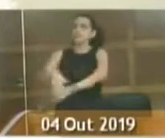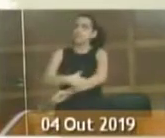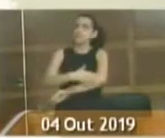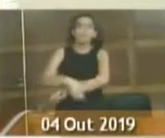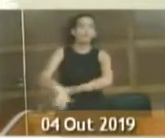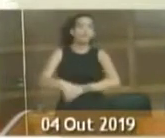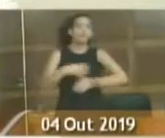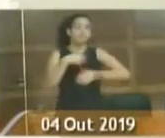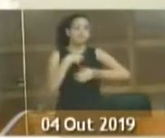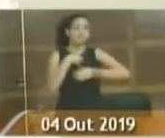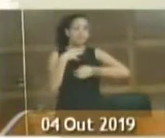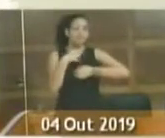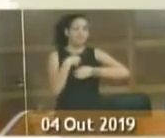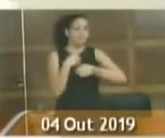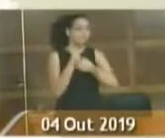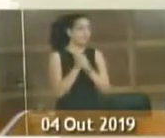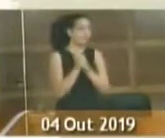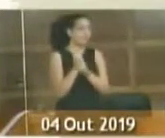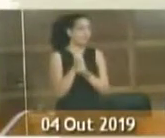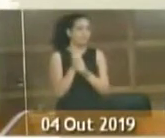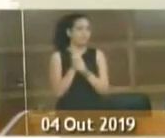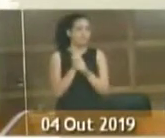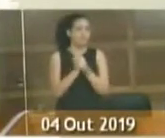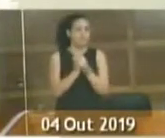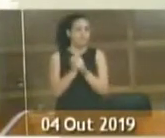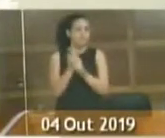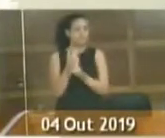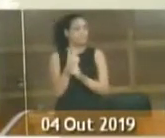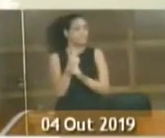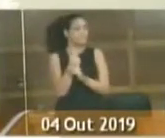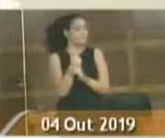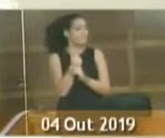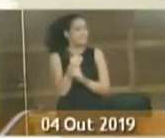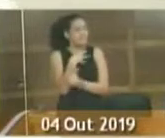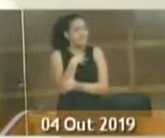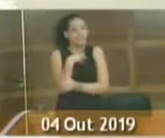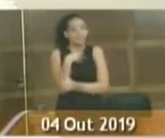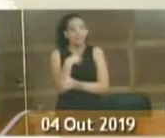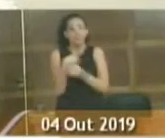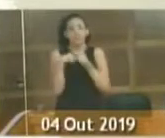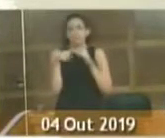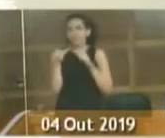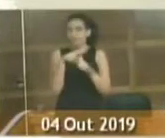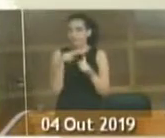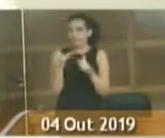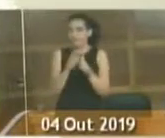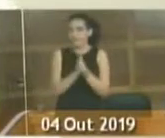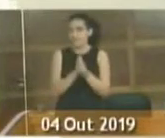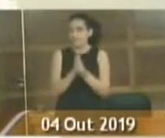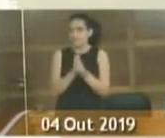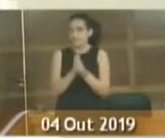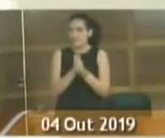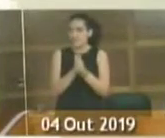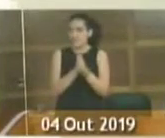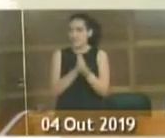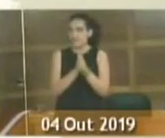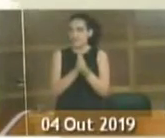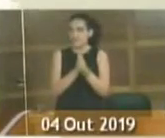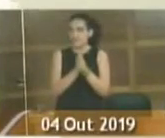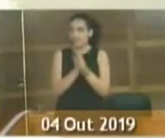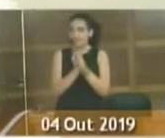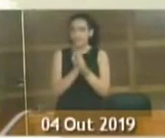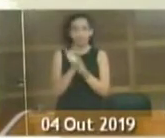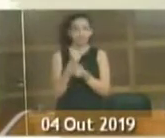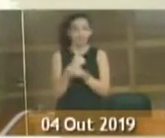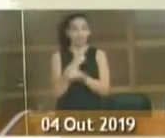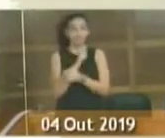um sentimento que eu me apropriei naquele trabalho. E, assim, eu tenho cachorro,